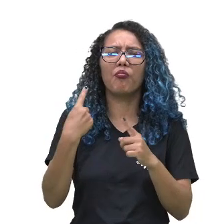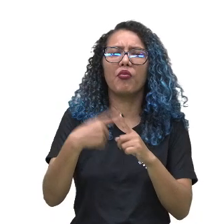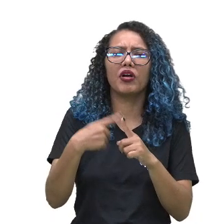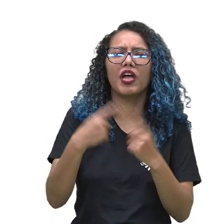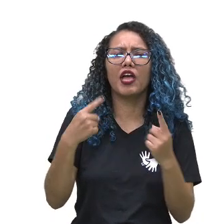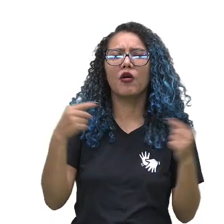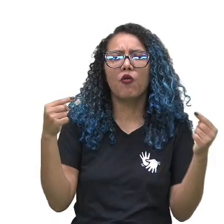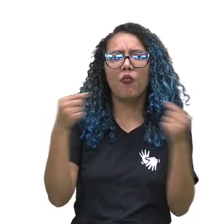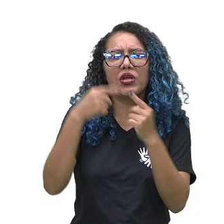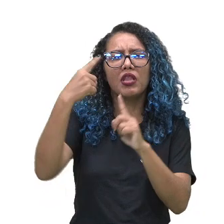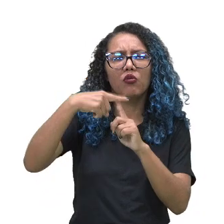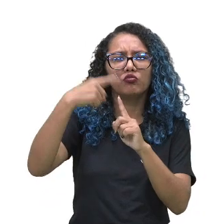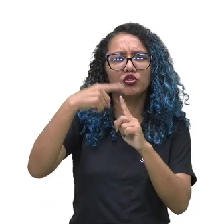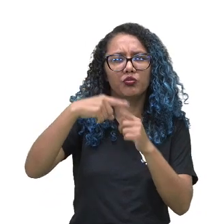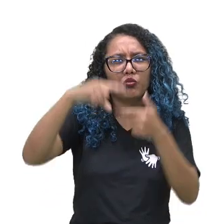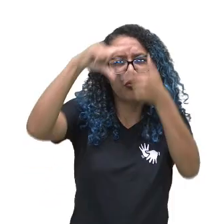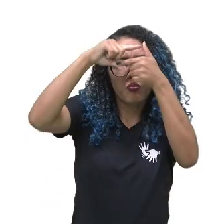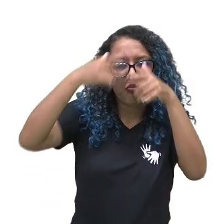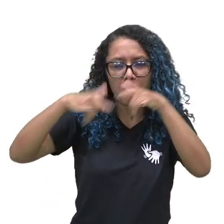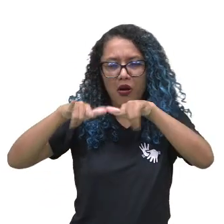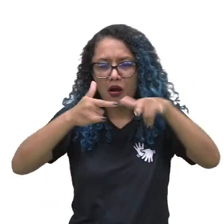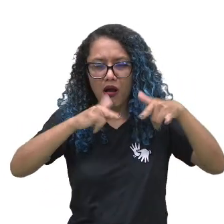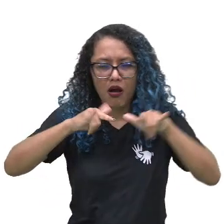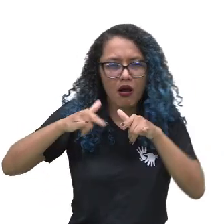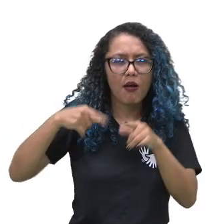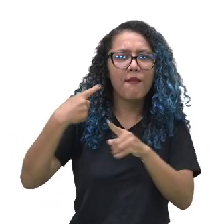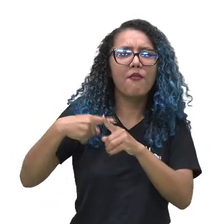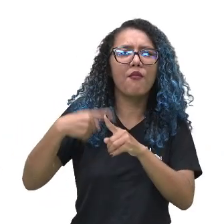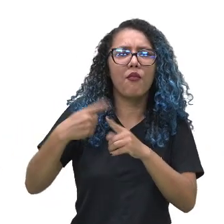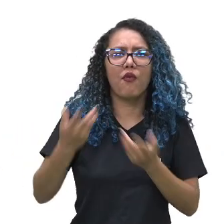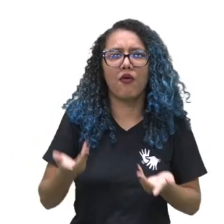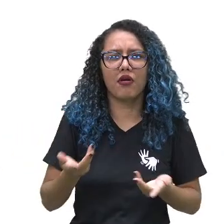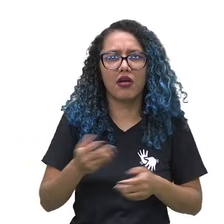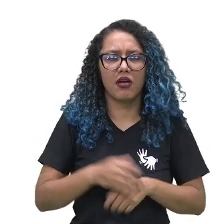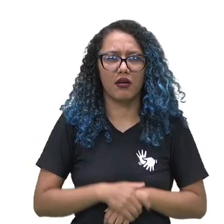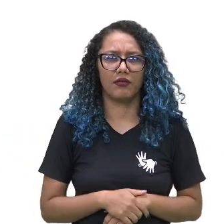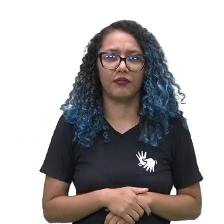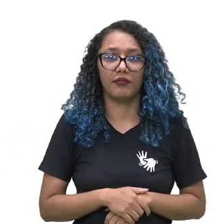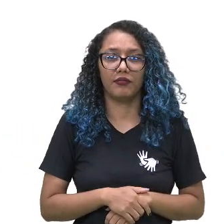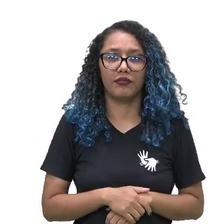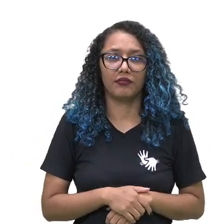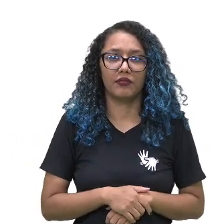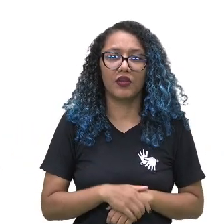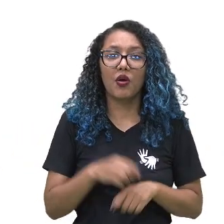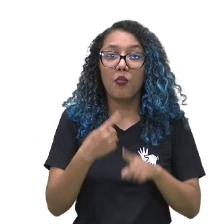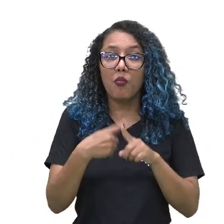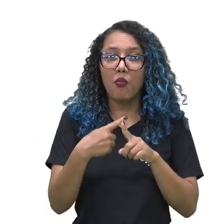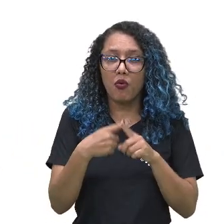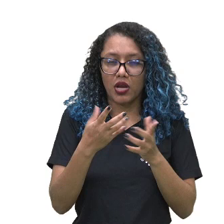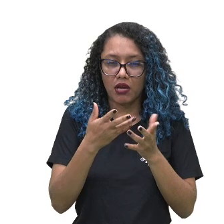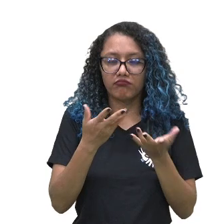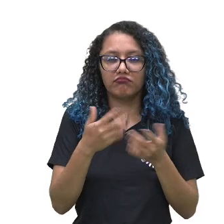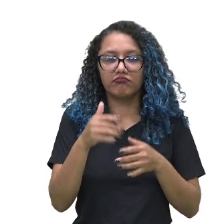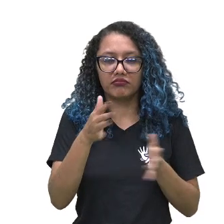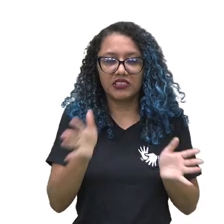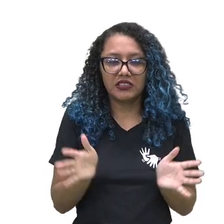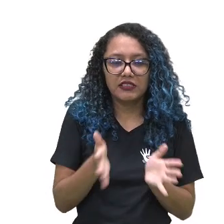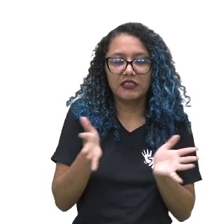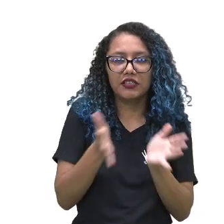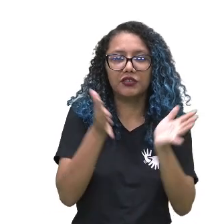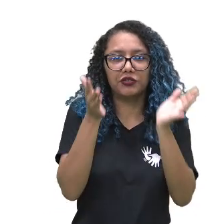Por que é? Então, a indústria cultural, ela estimula, né, a relação